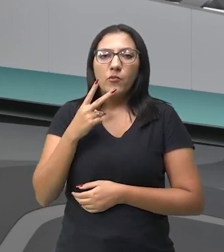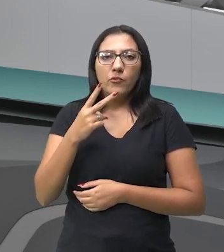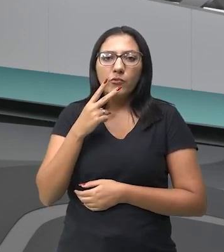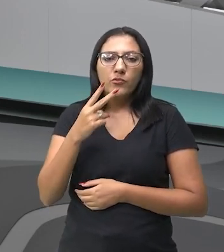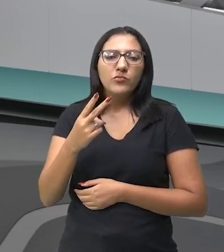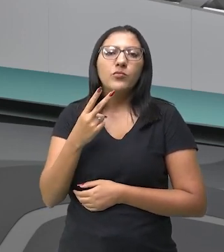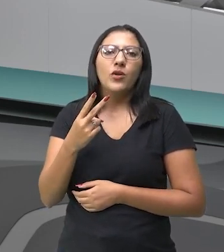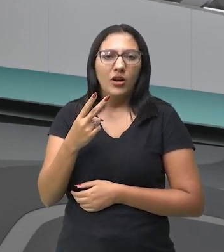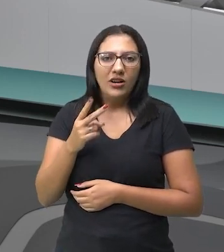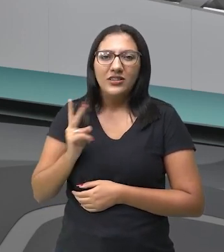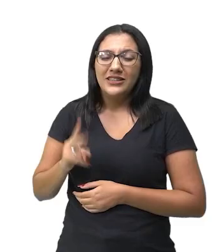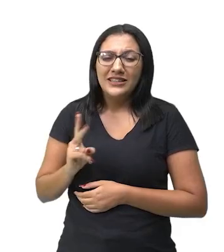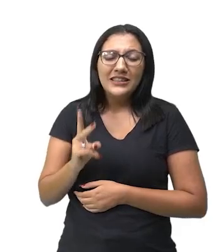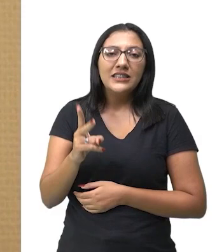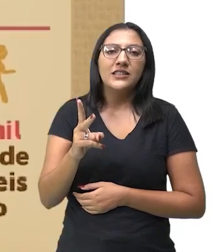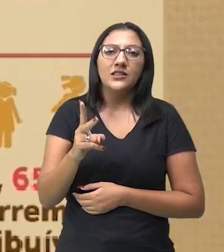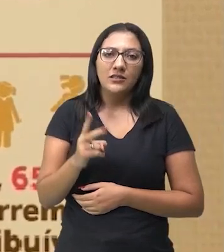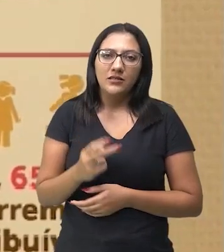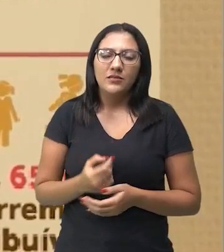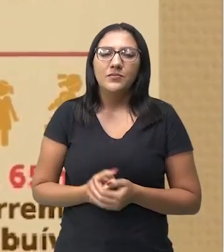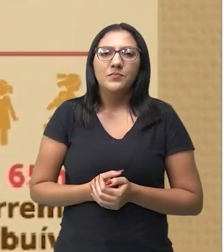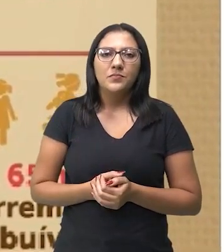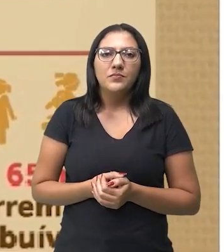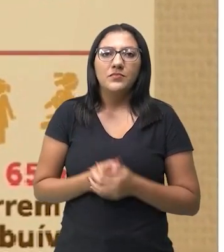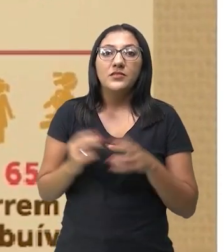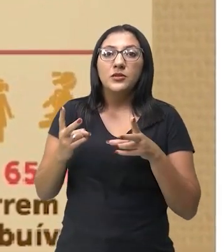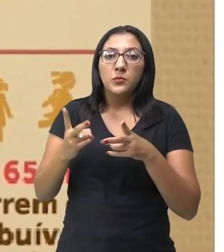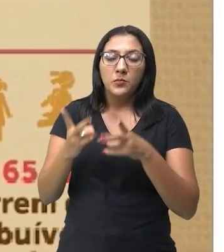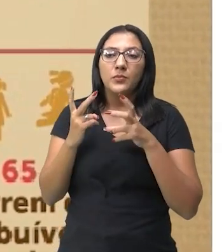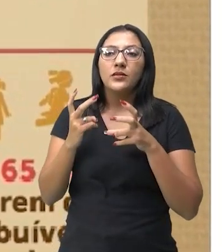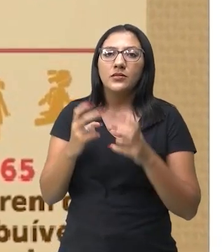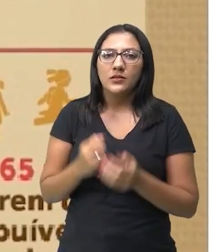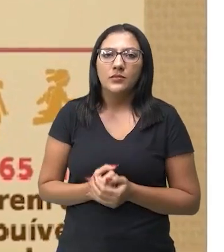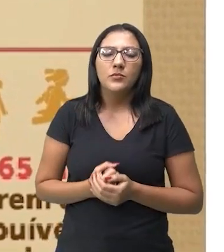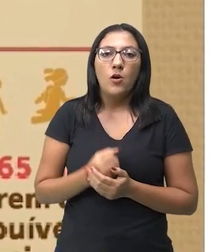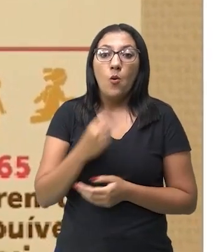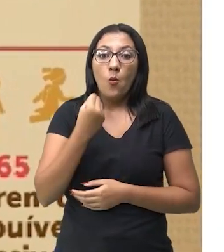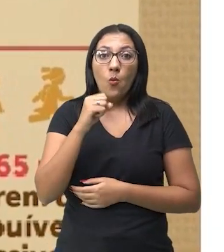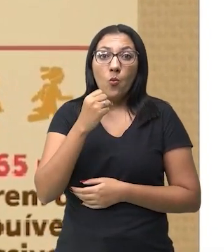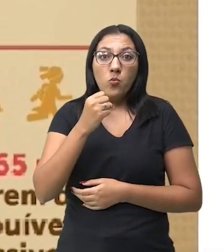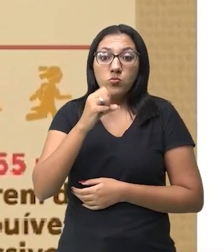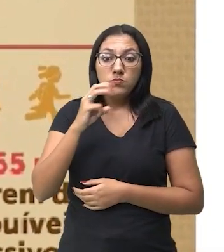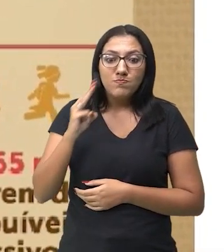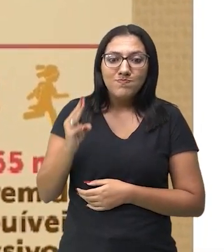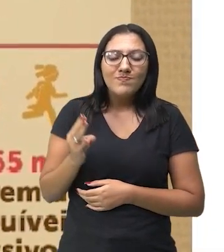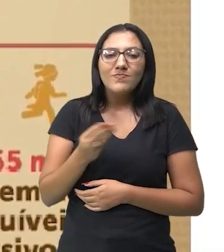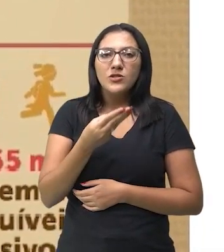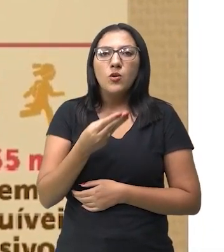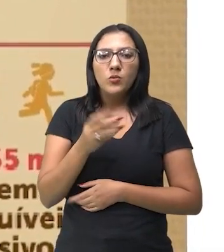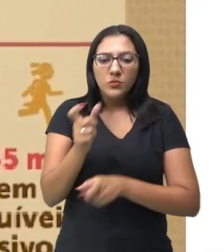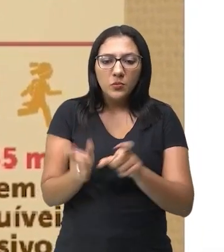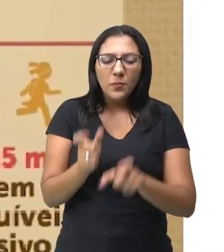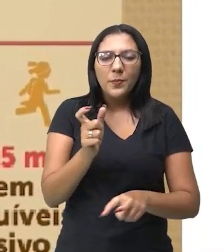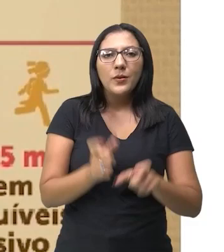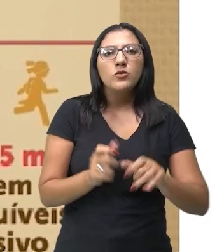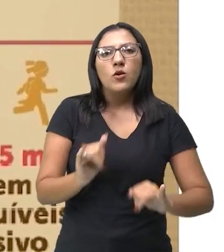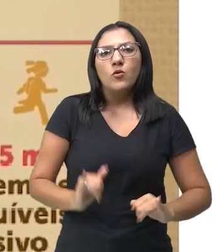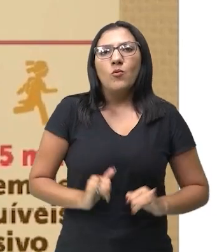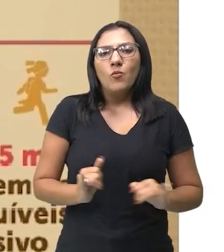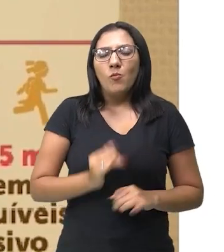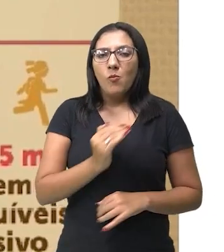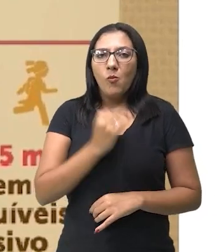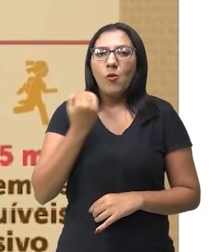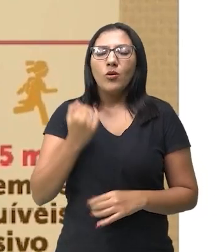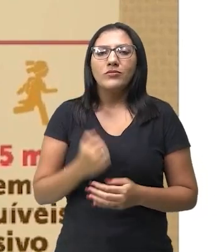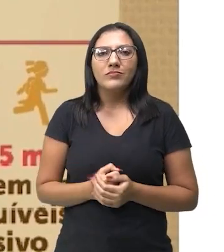do fumo. E desses 8 milhões, 1,2 milhão não é de pessoas que fumam, é de